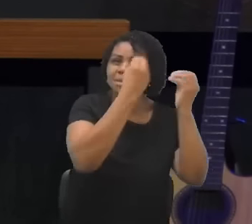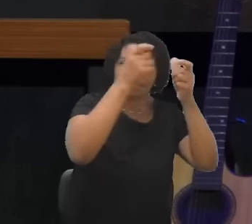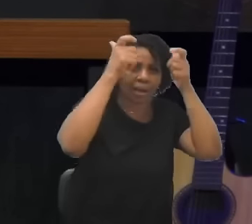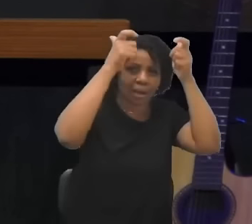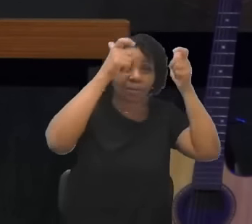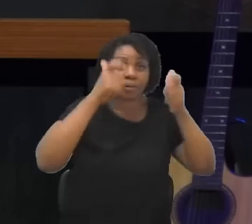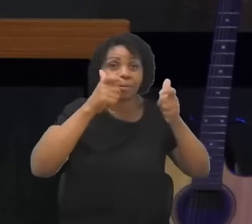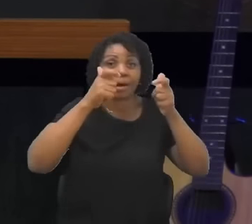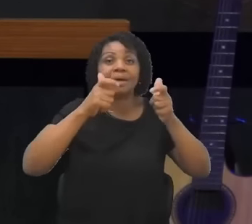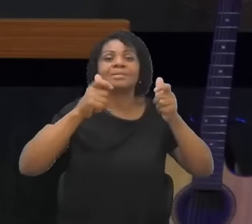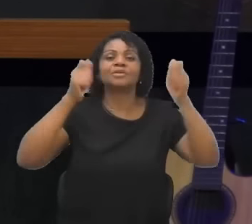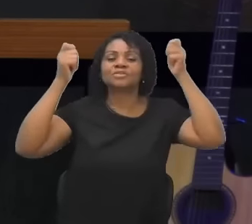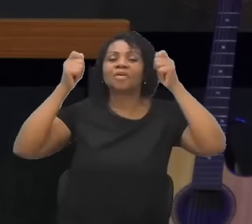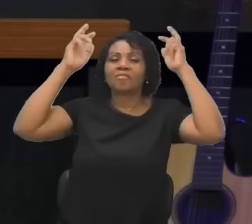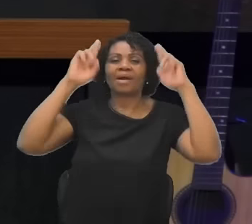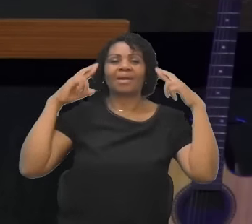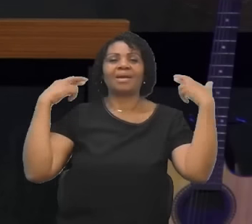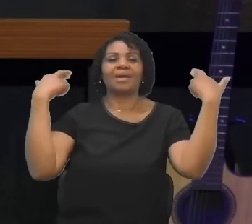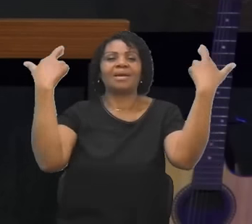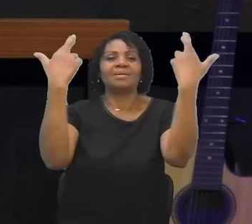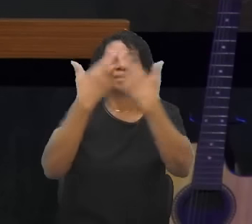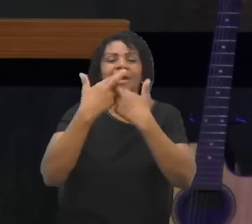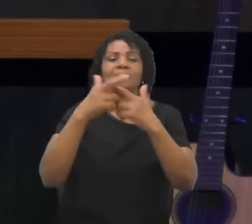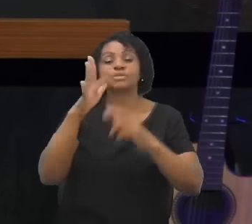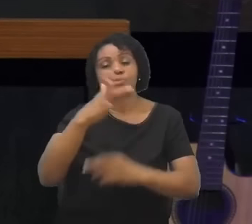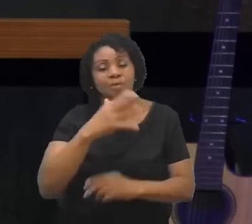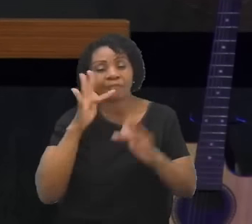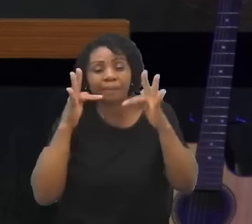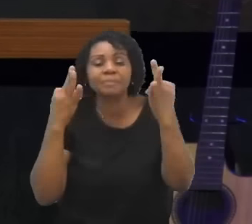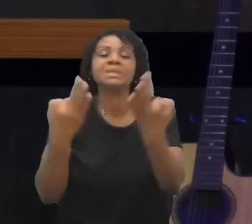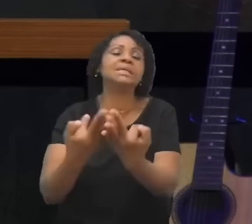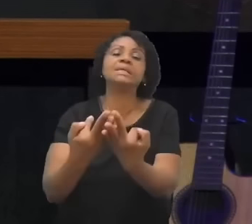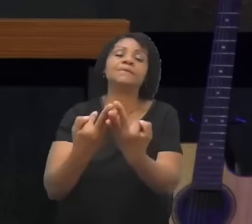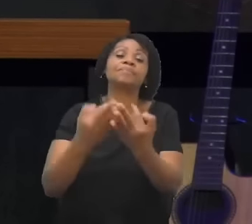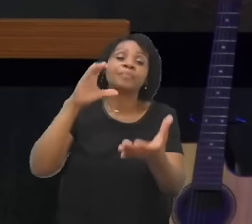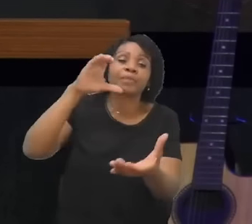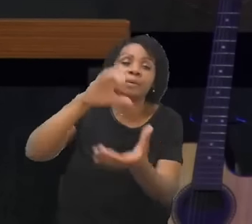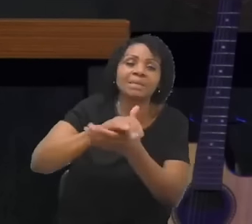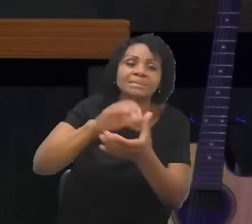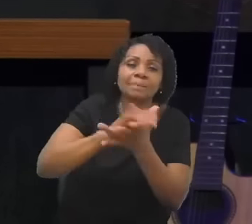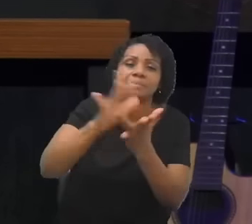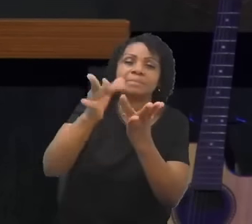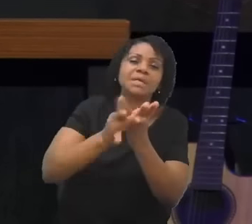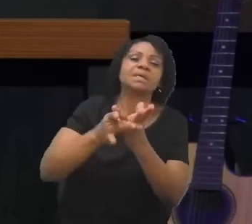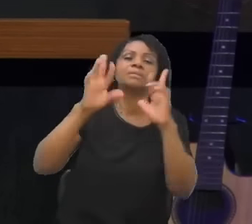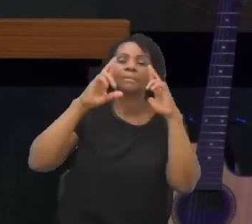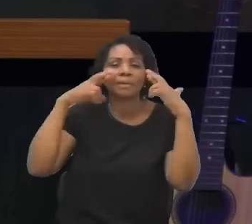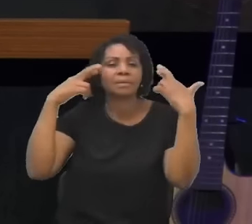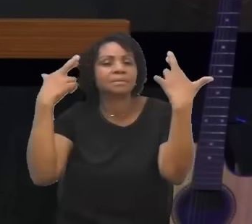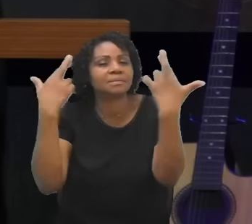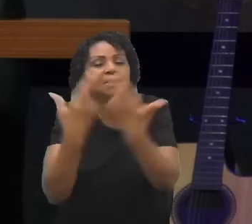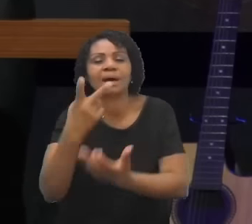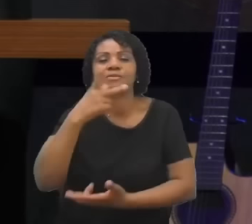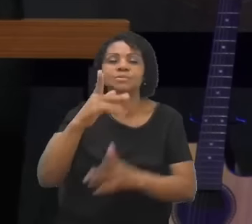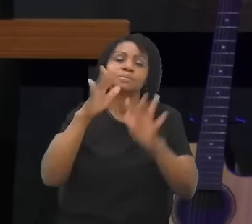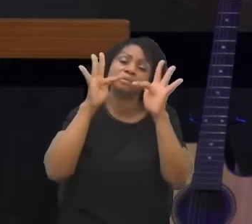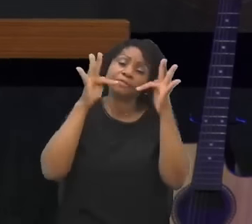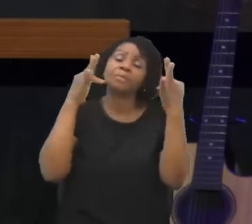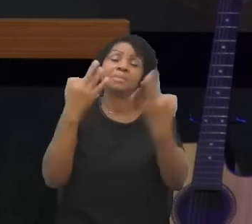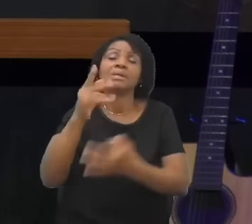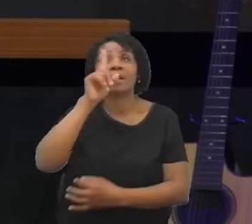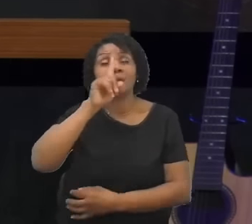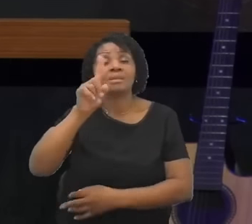coroa, Deus vai reinar sobre a vida dos teus filhos, Deus vai reinar sobre o seu casamento, Deus vai reinar sobre a sua família,